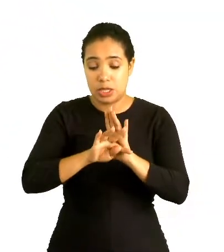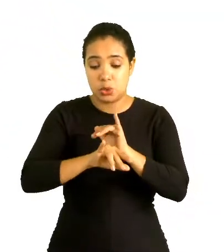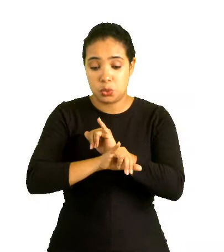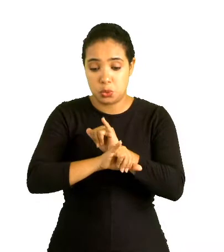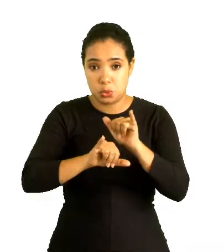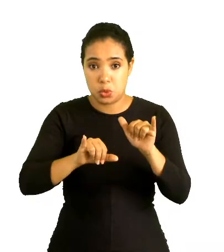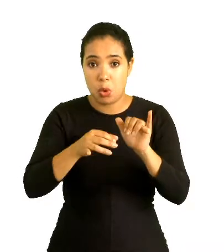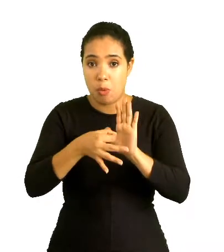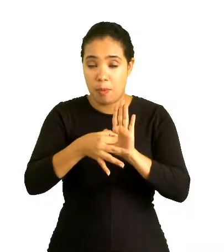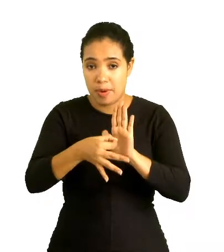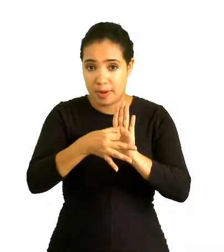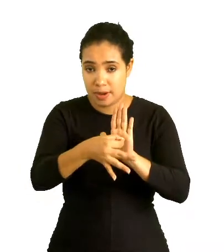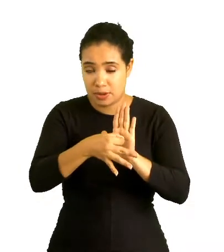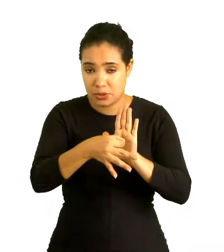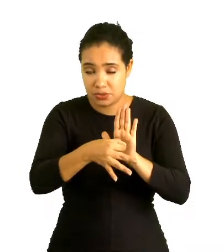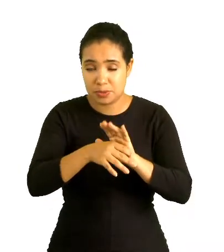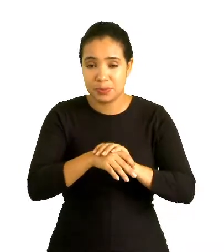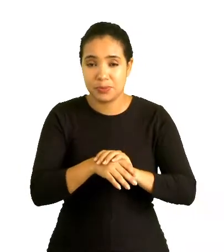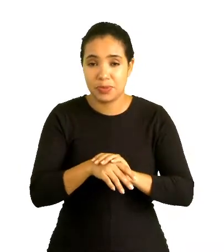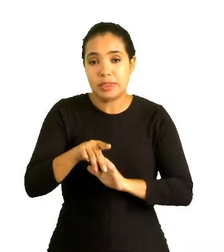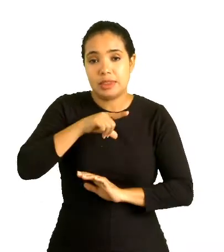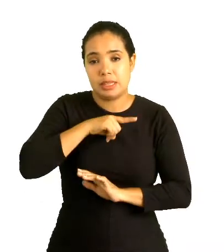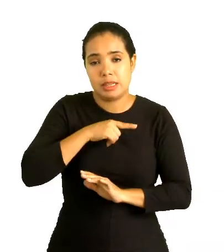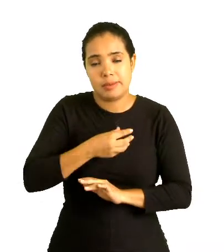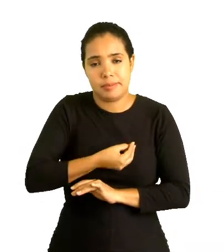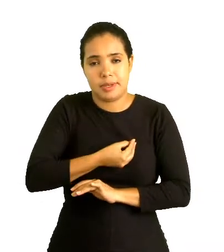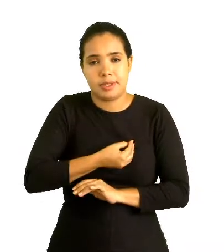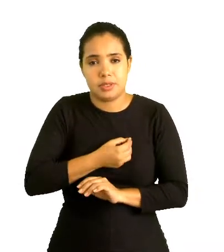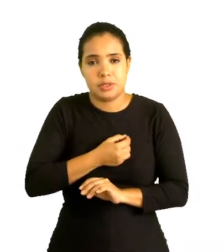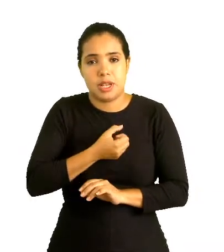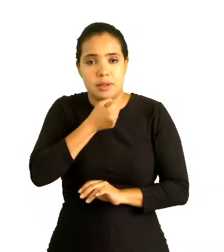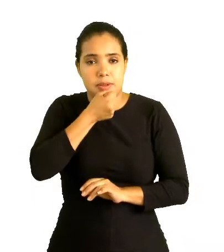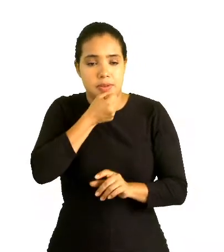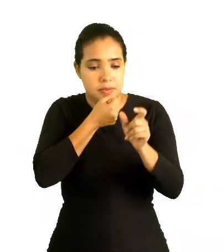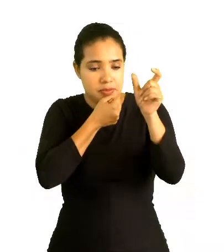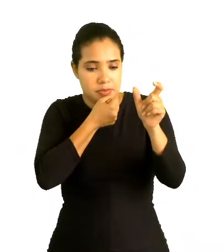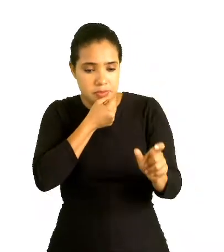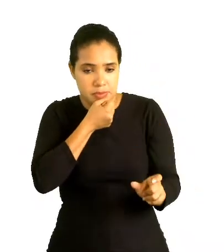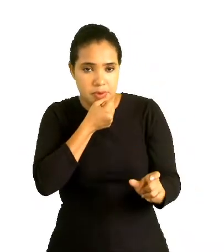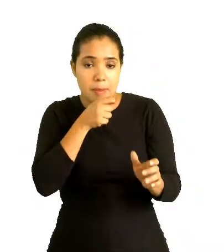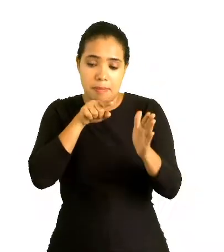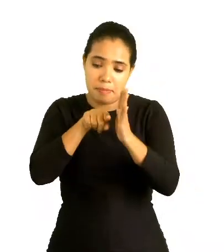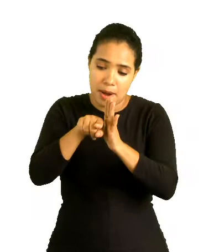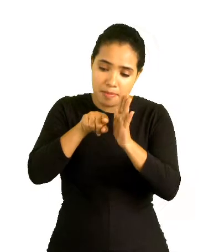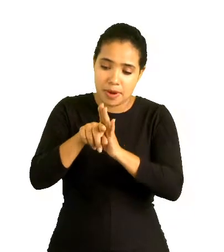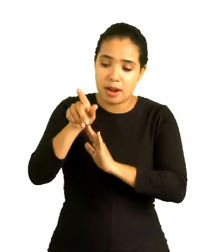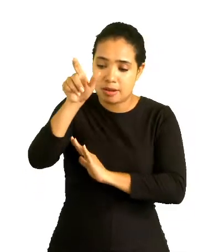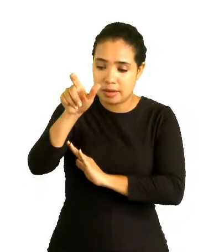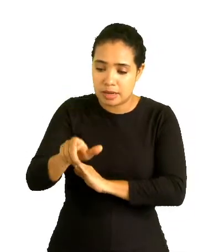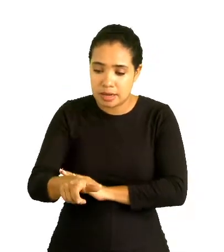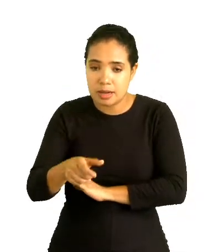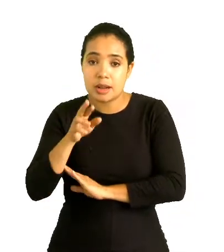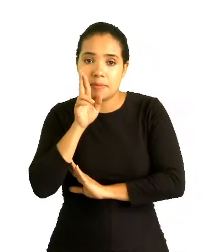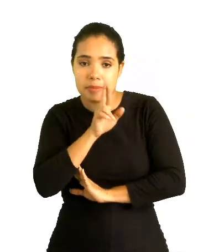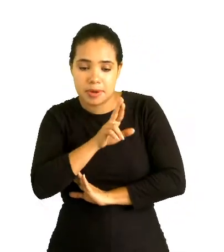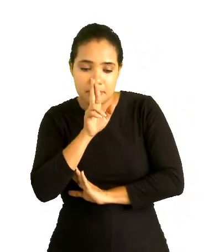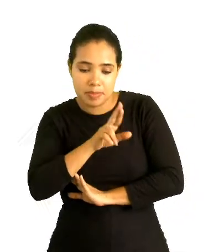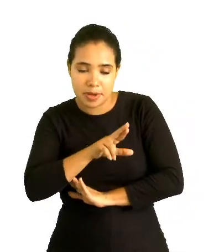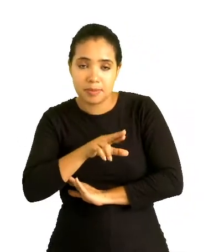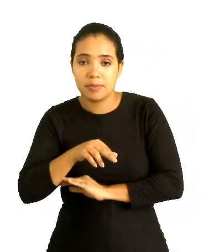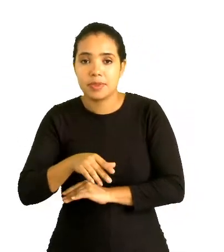e opinativo. Ela tem a presença do entrevistador e do entrevistado, uma